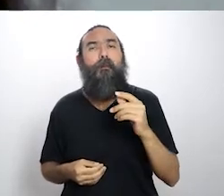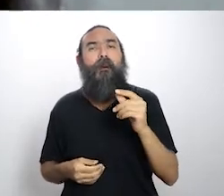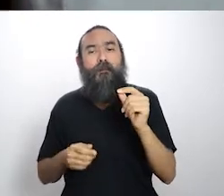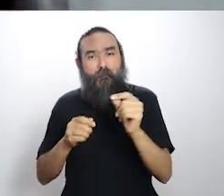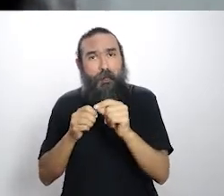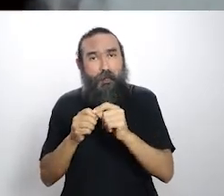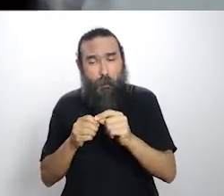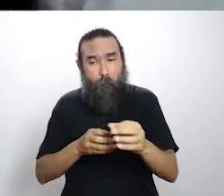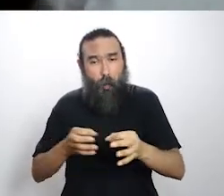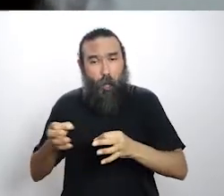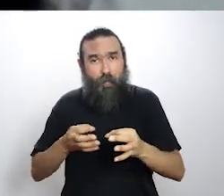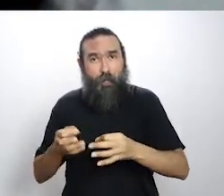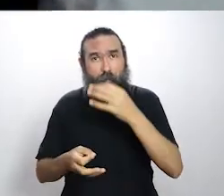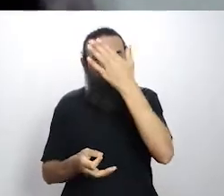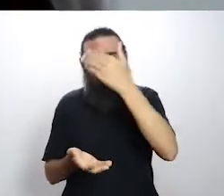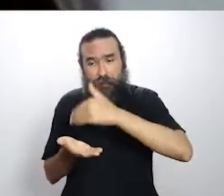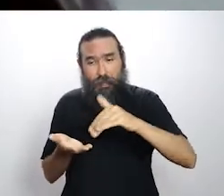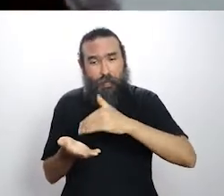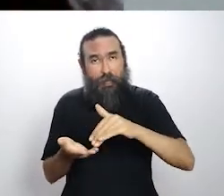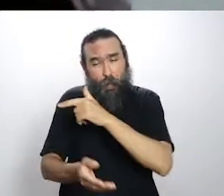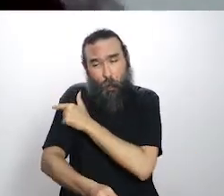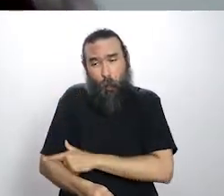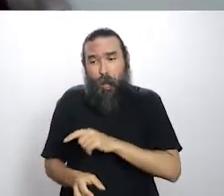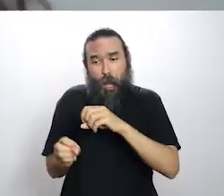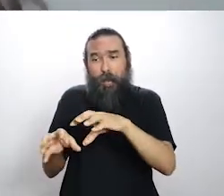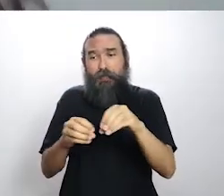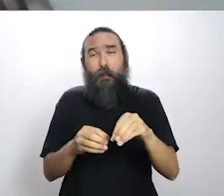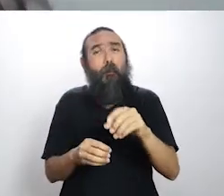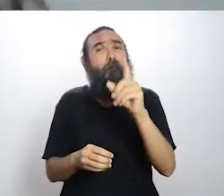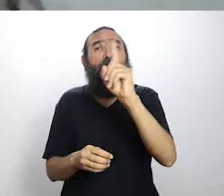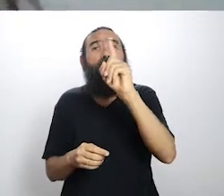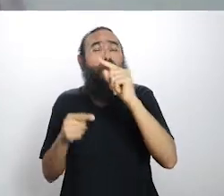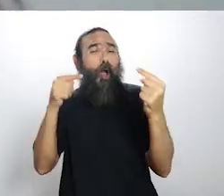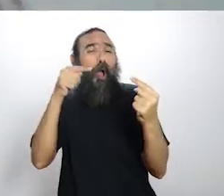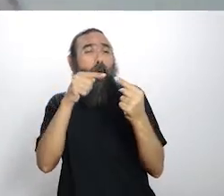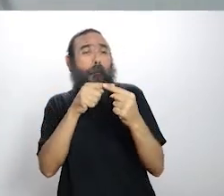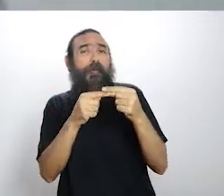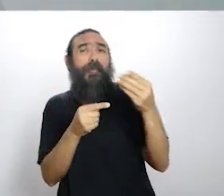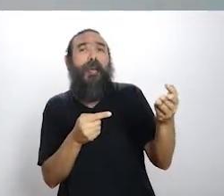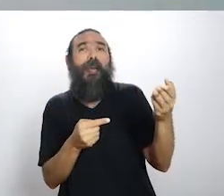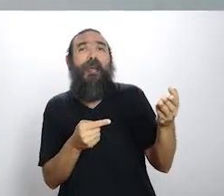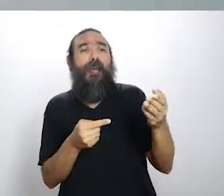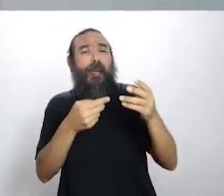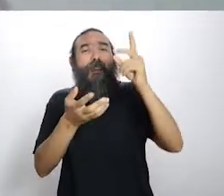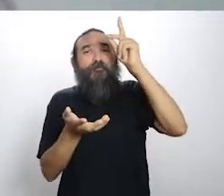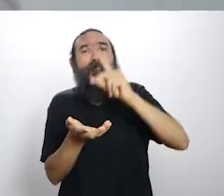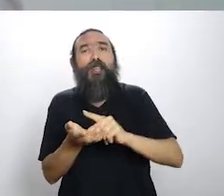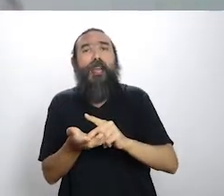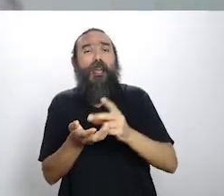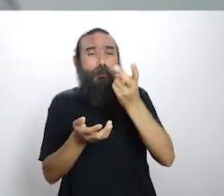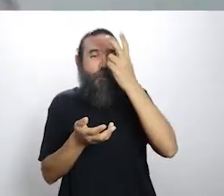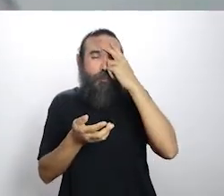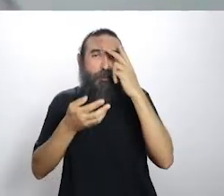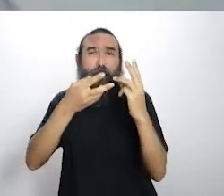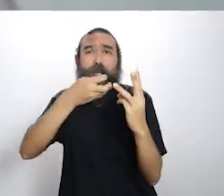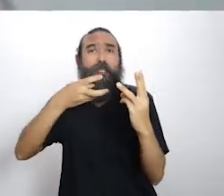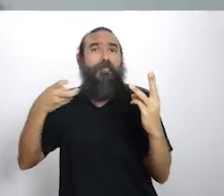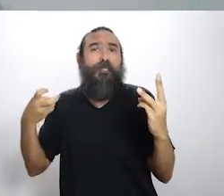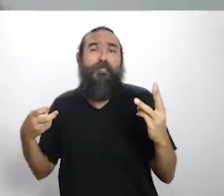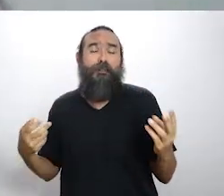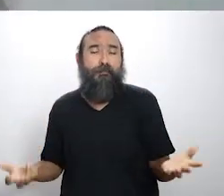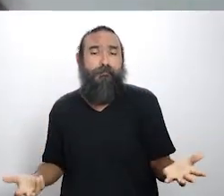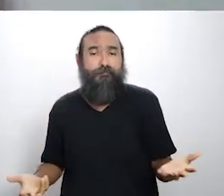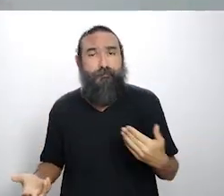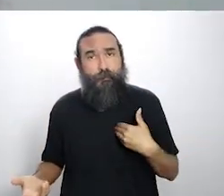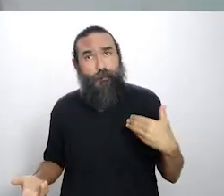esses projetos das secretarias de educação que muitas vezes não têm nada a ver com a realidade dessas escolas. Então, eu